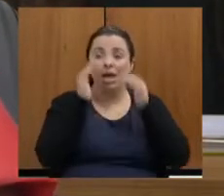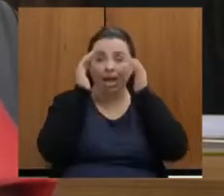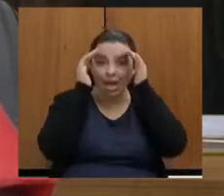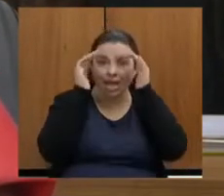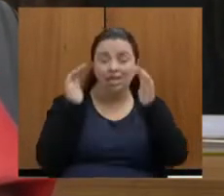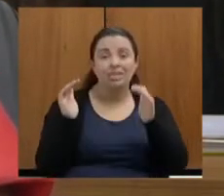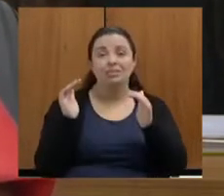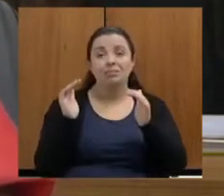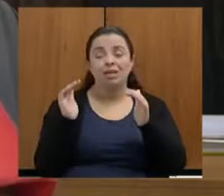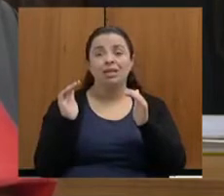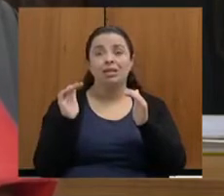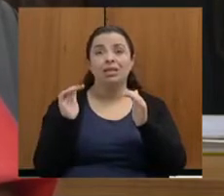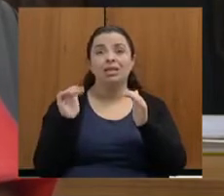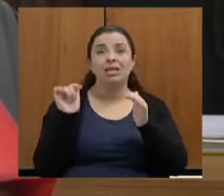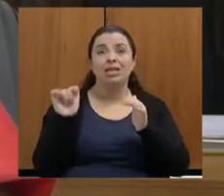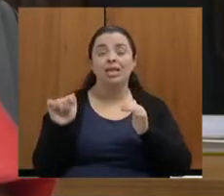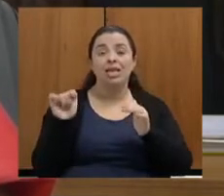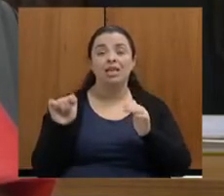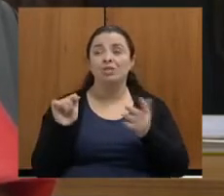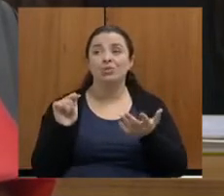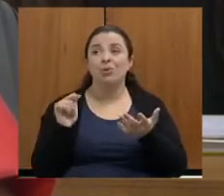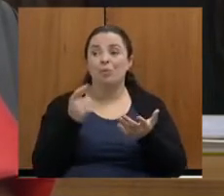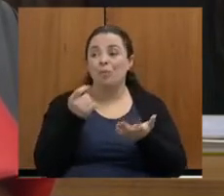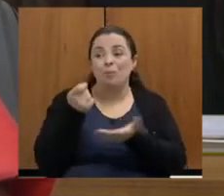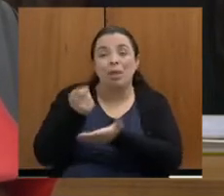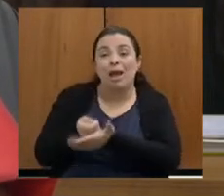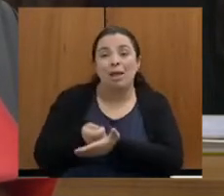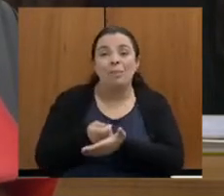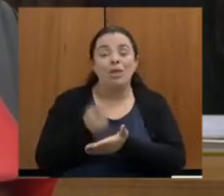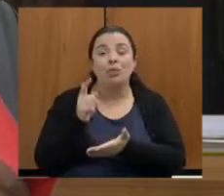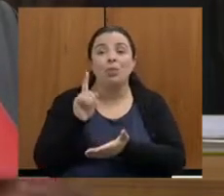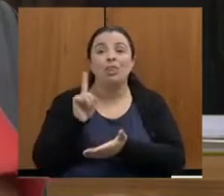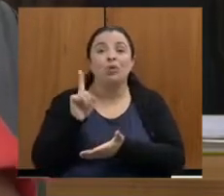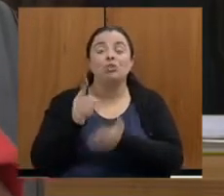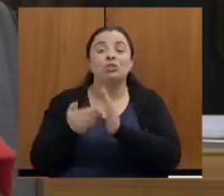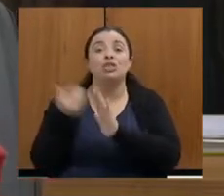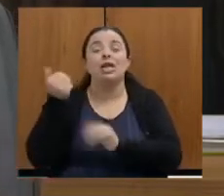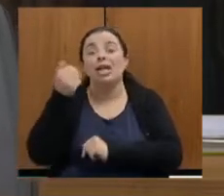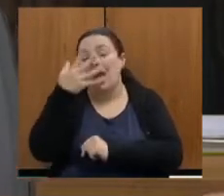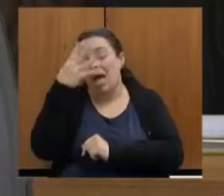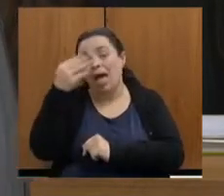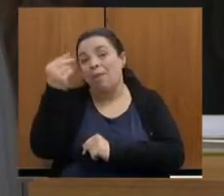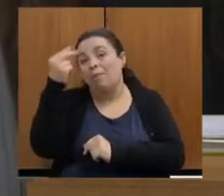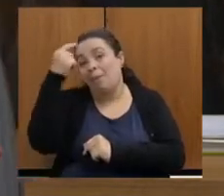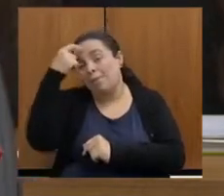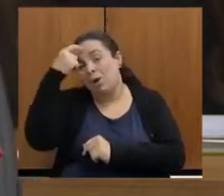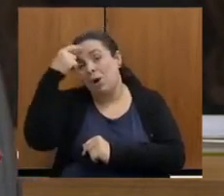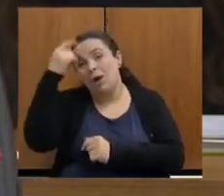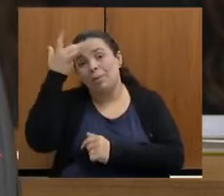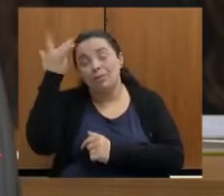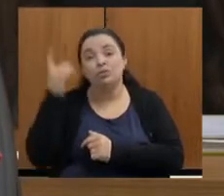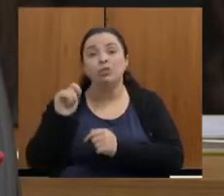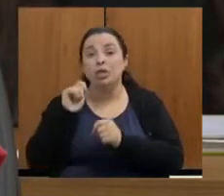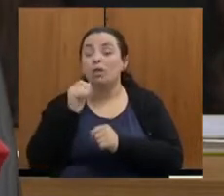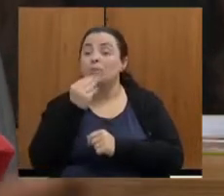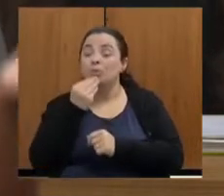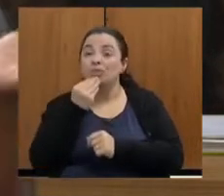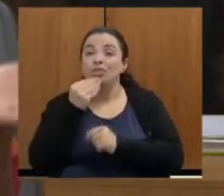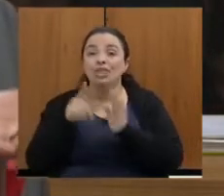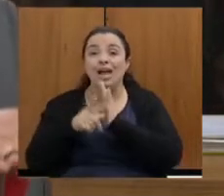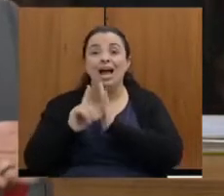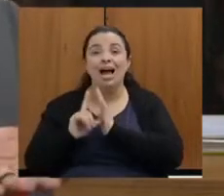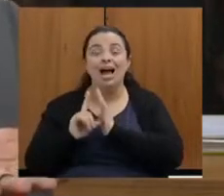que isso jamais vai pagar Memórias de quem podia sentar à margem do rio